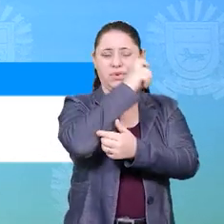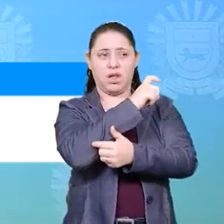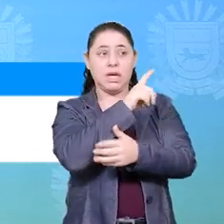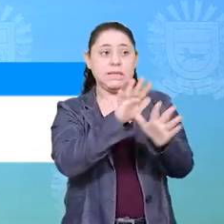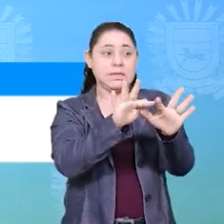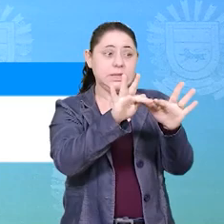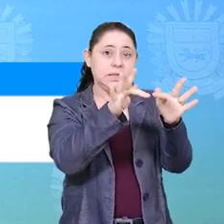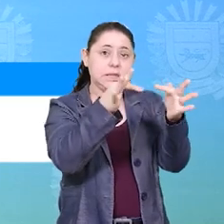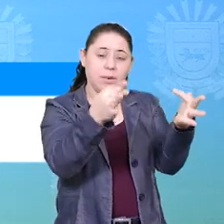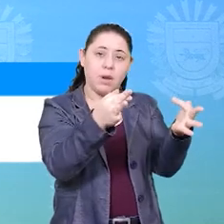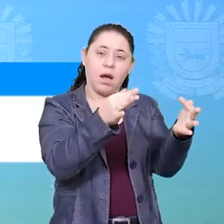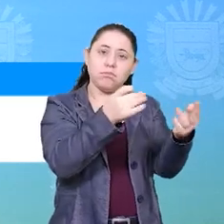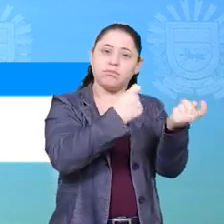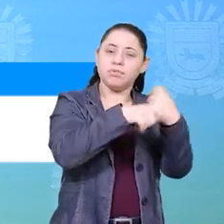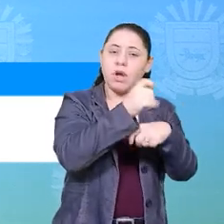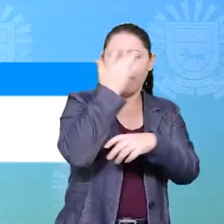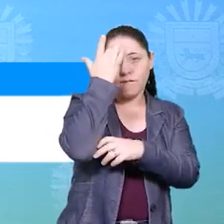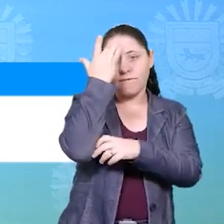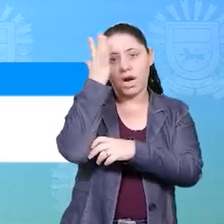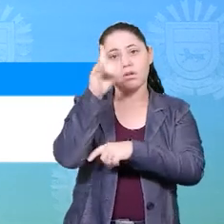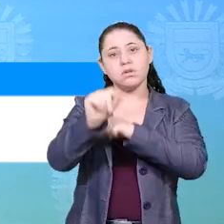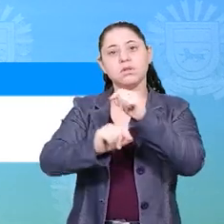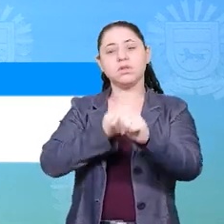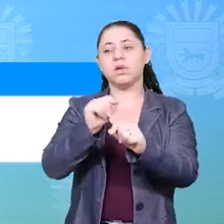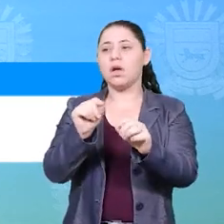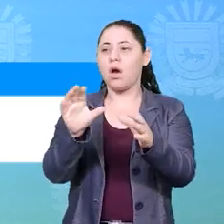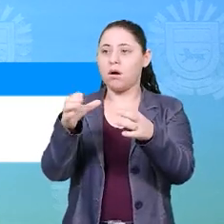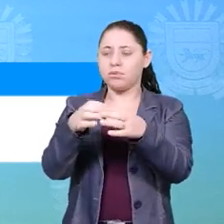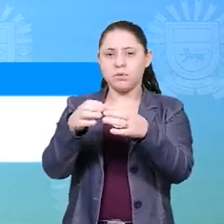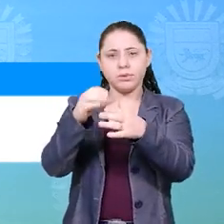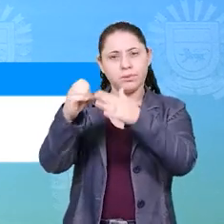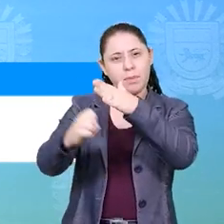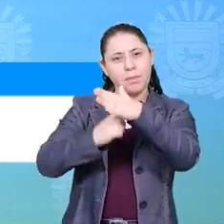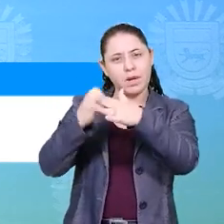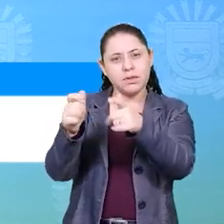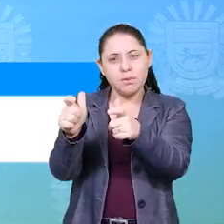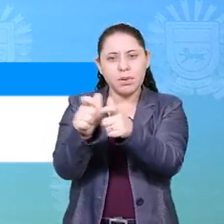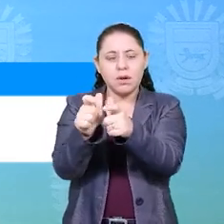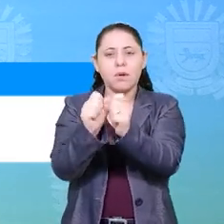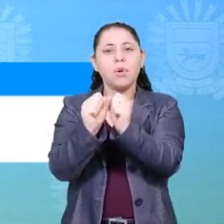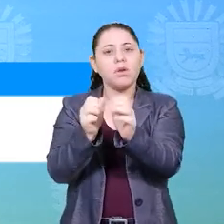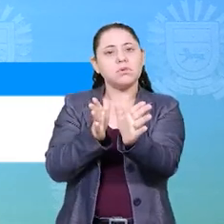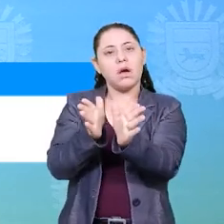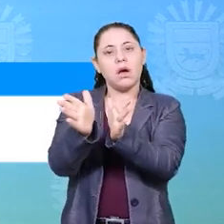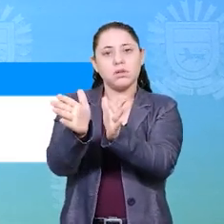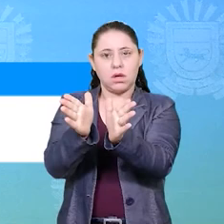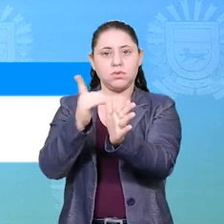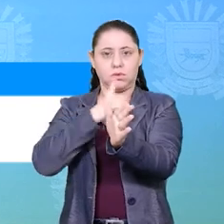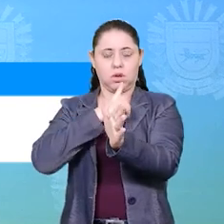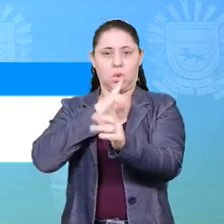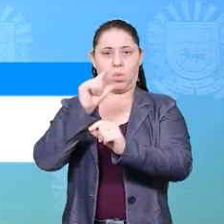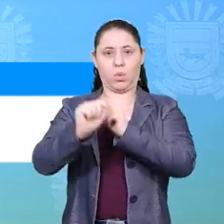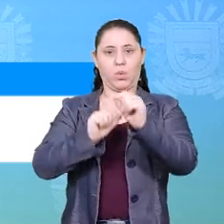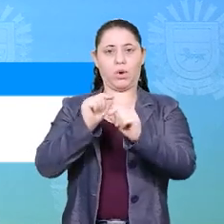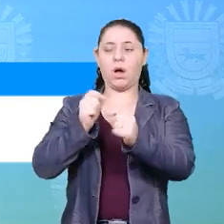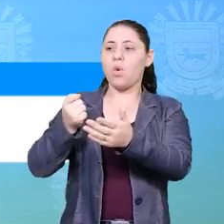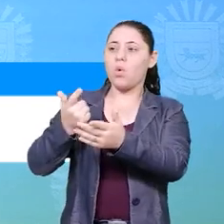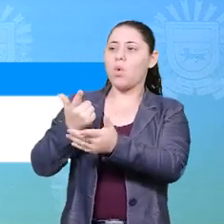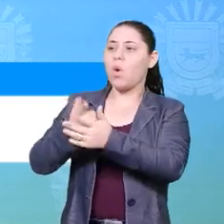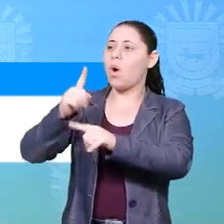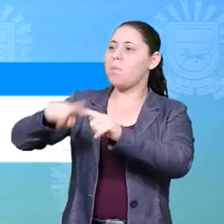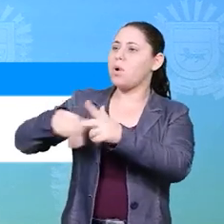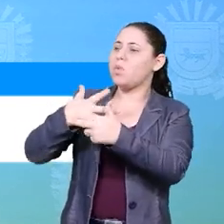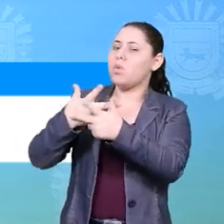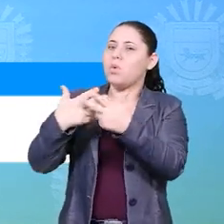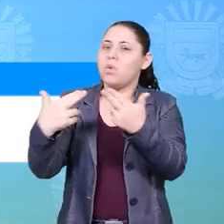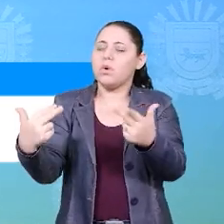desburocratização simplifica também ou facilita que essas pequenas empresas possam ter acesso né